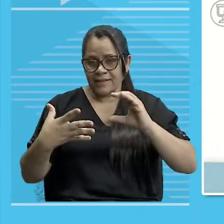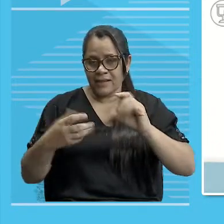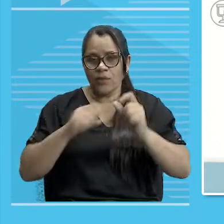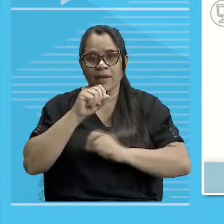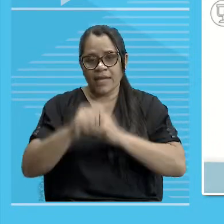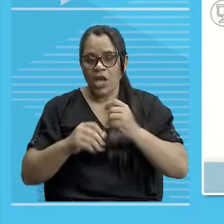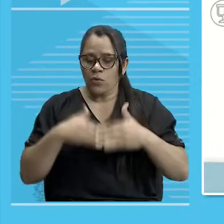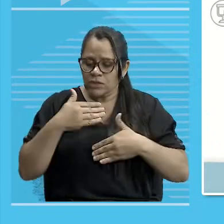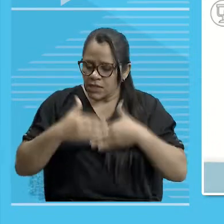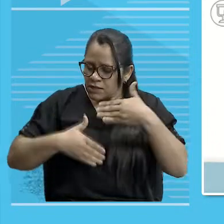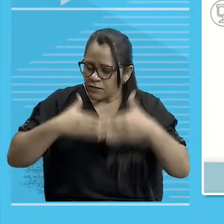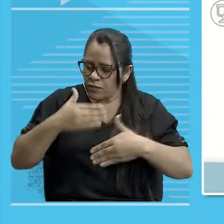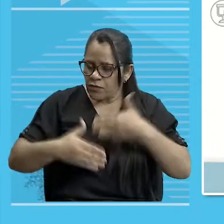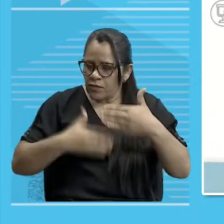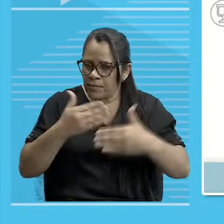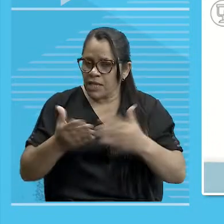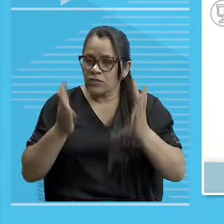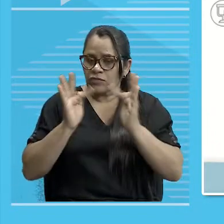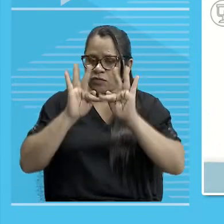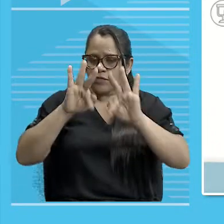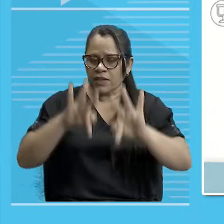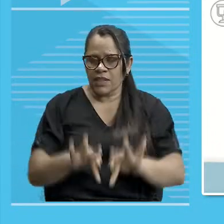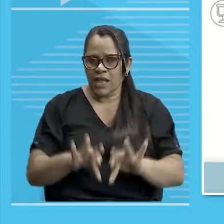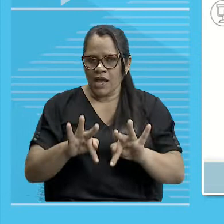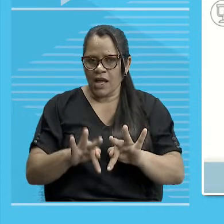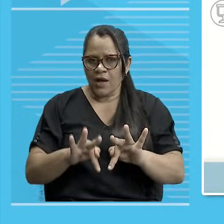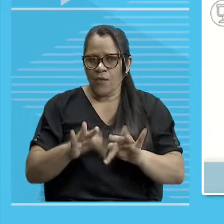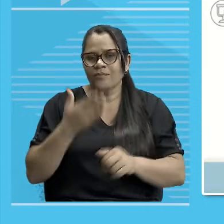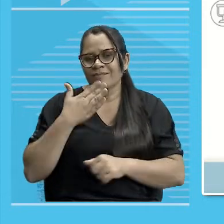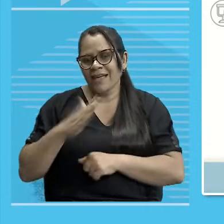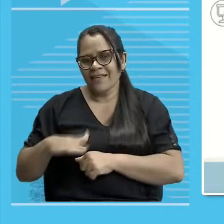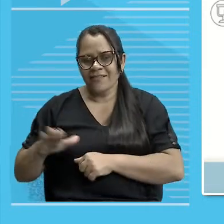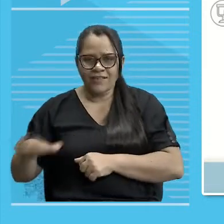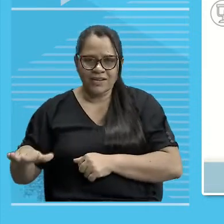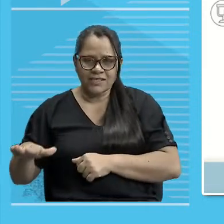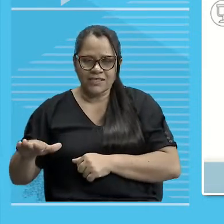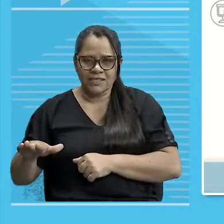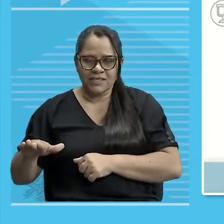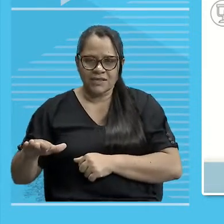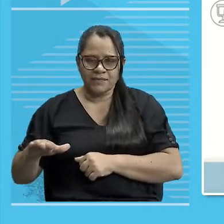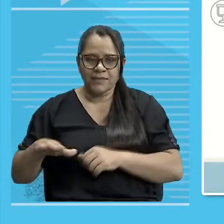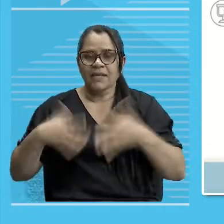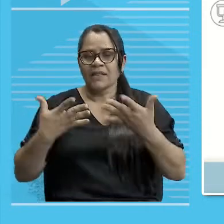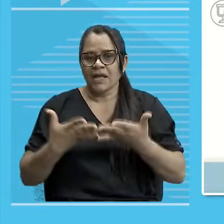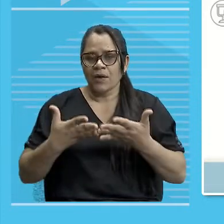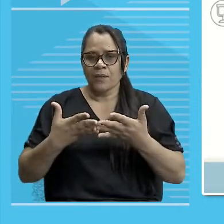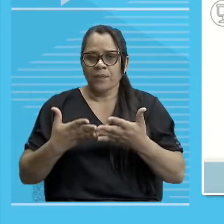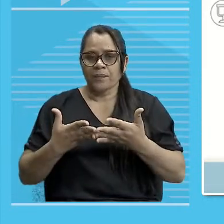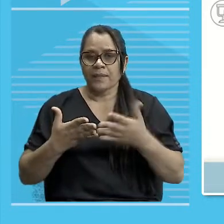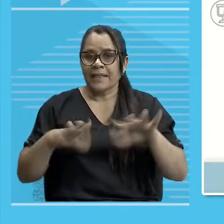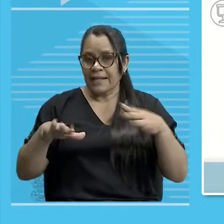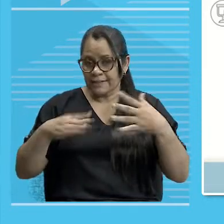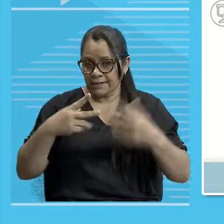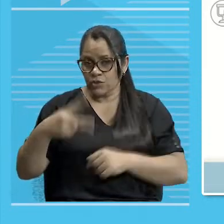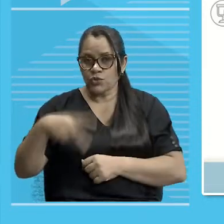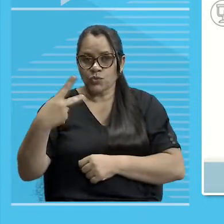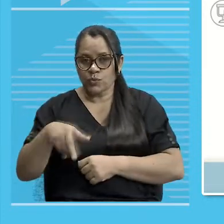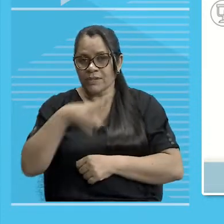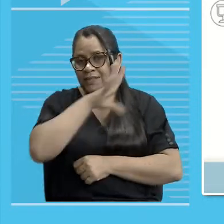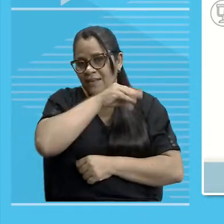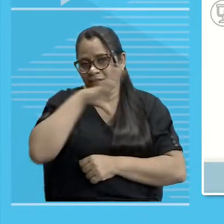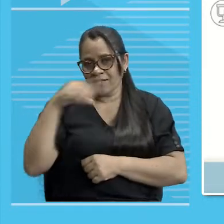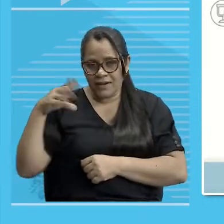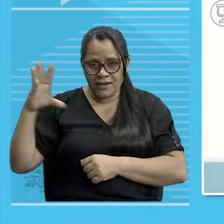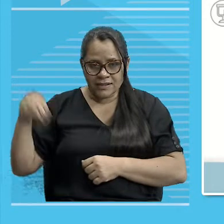ali, já no finalzinho da infância, né? Pegando ali entre a infância e a adolescência, tá bom? Então